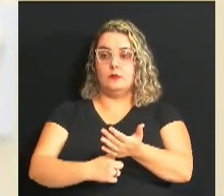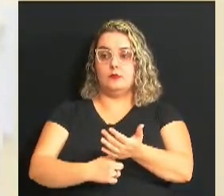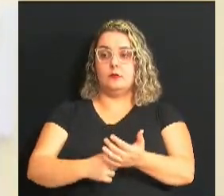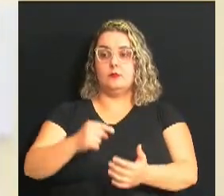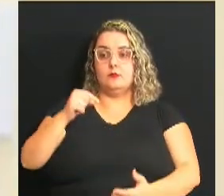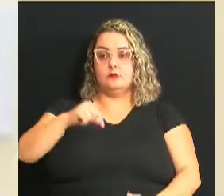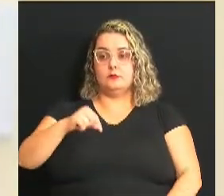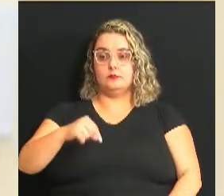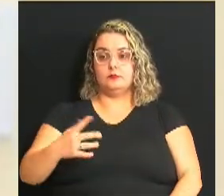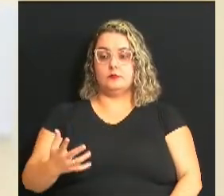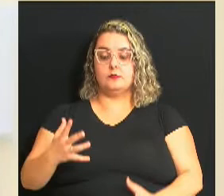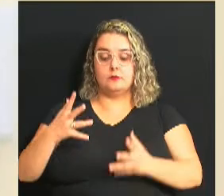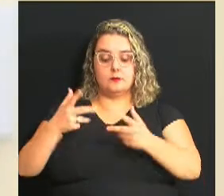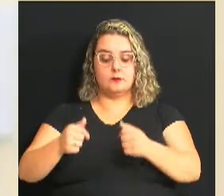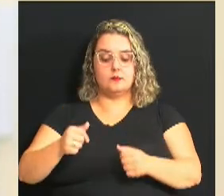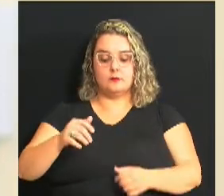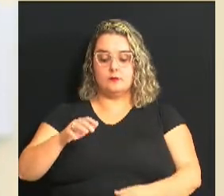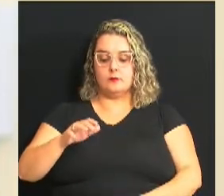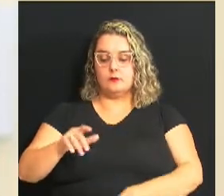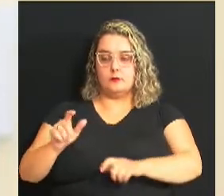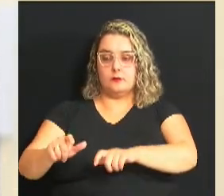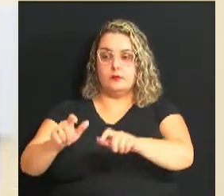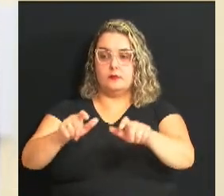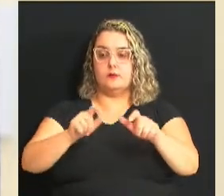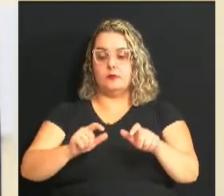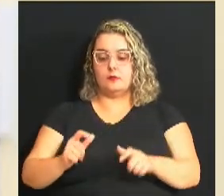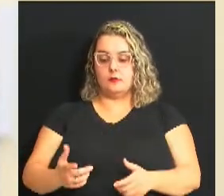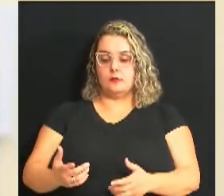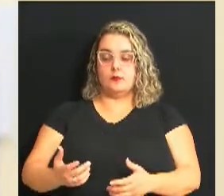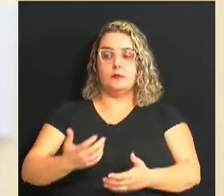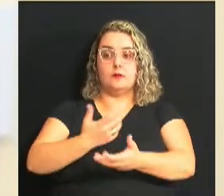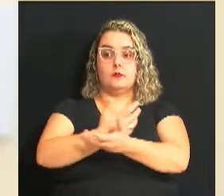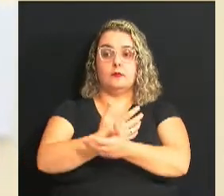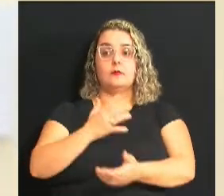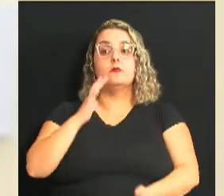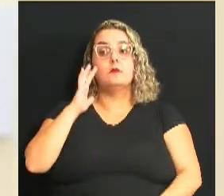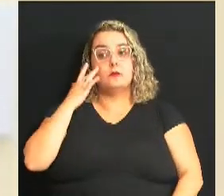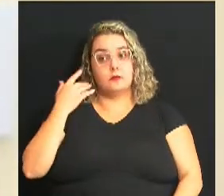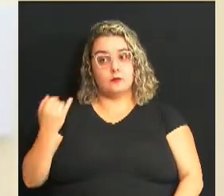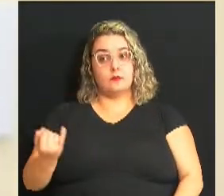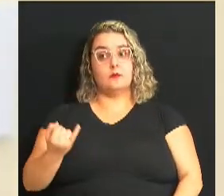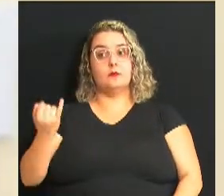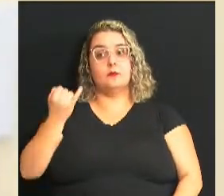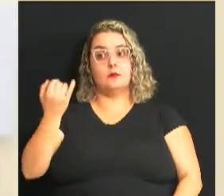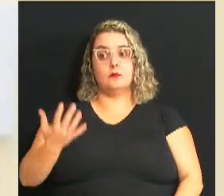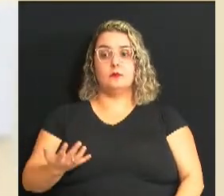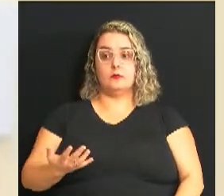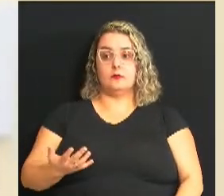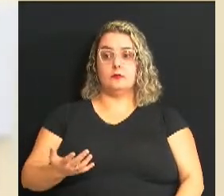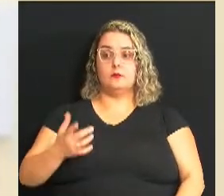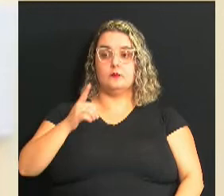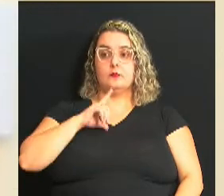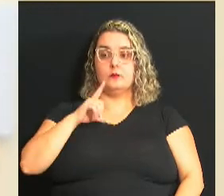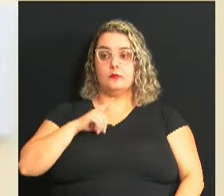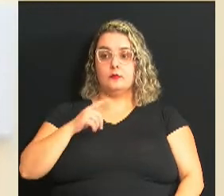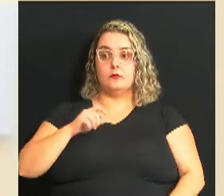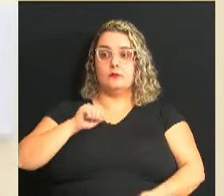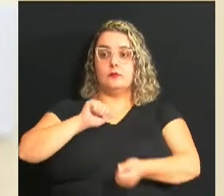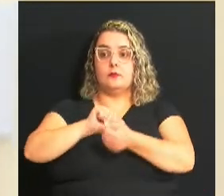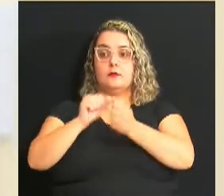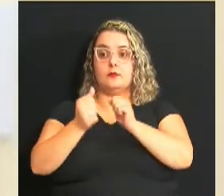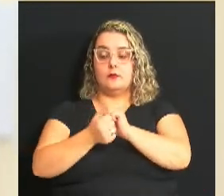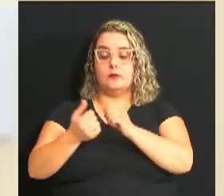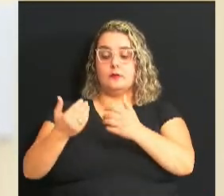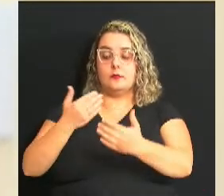em todos os espaços vagos, o que a gente acha muito importante. A gente tem que ter essa articulação. A